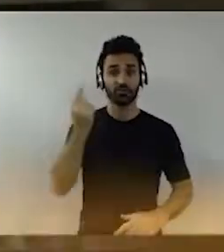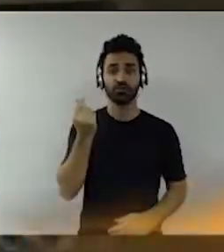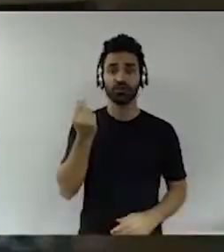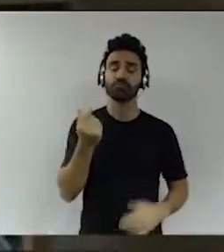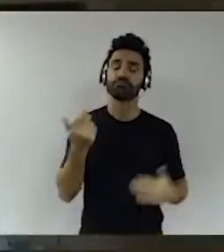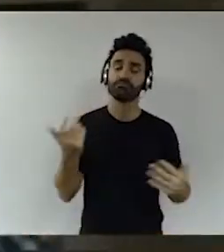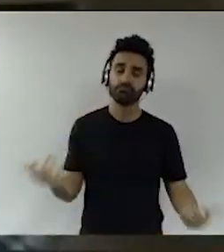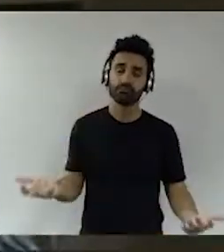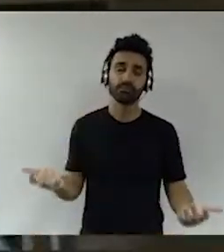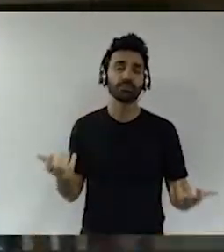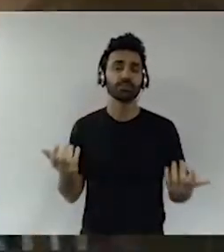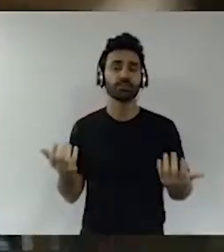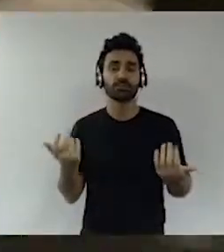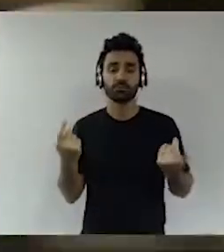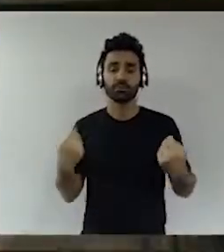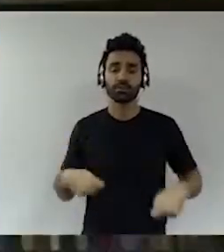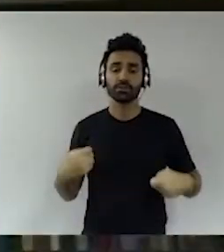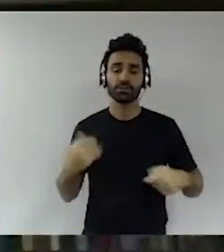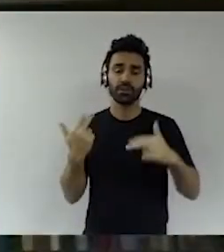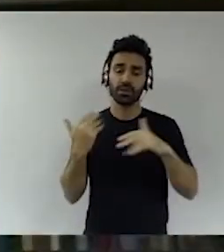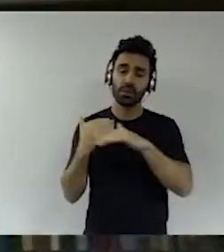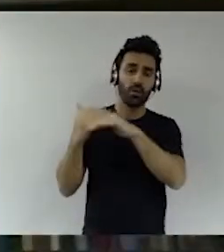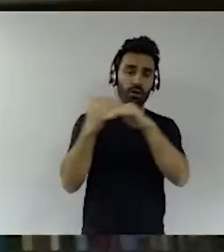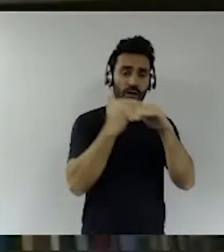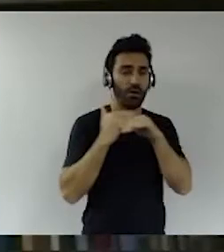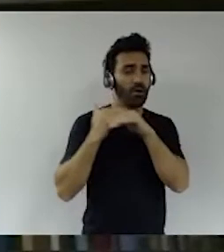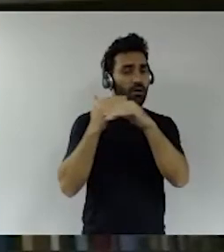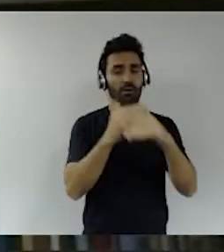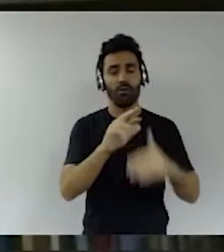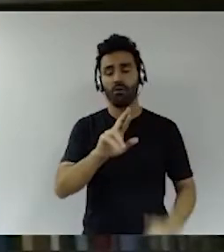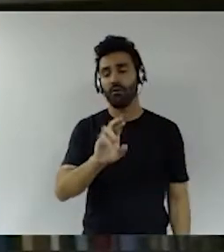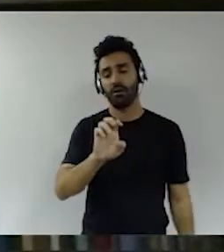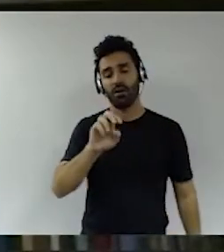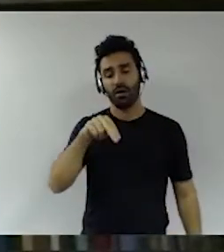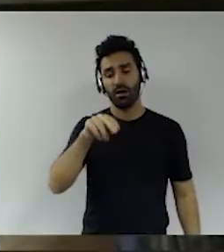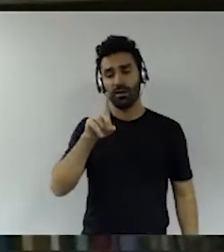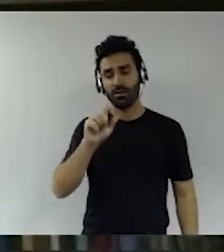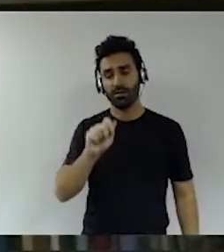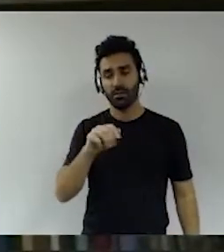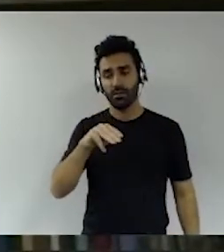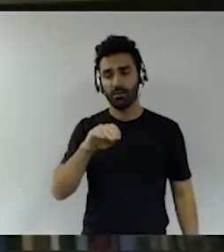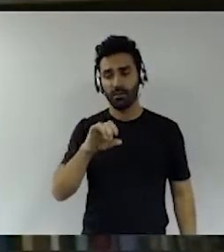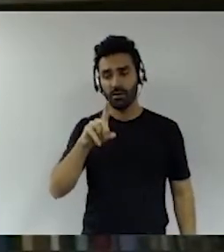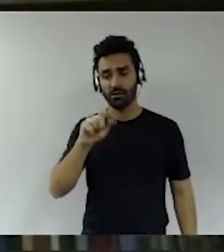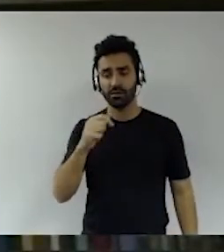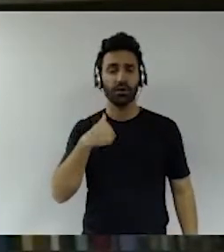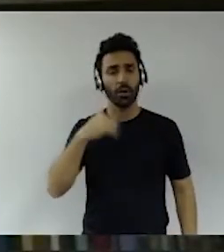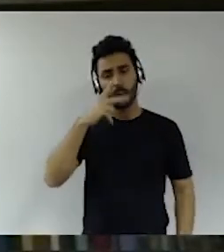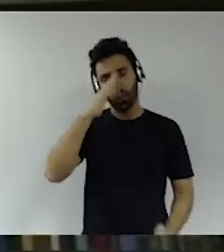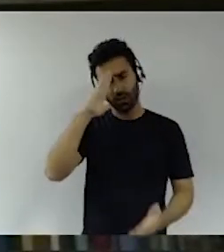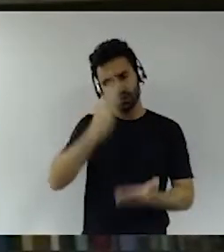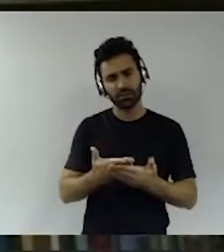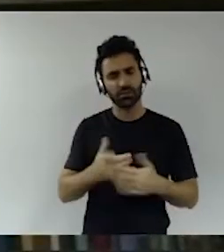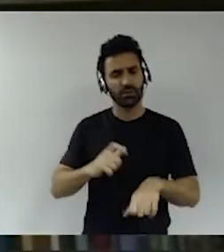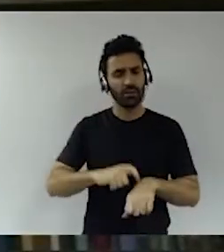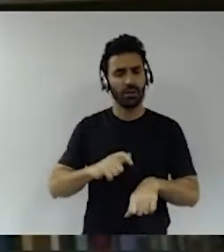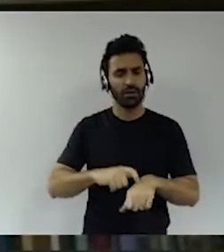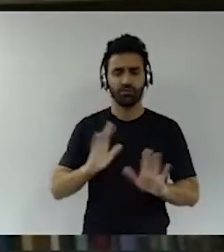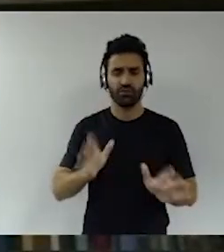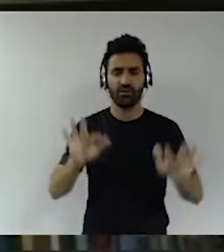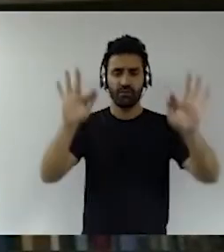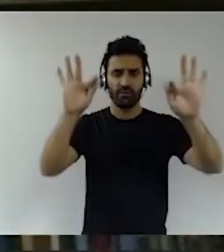elas se igualem àquelas de renda média, etc. e tal. Pois bem, eu acredito que meu tempo tenha acabado.